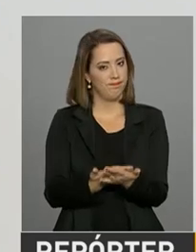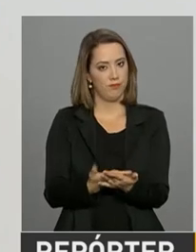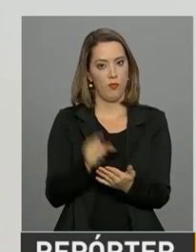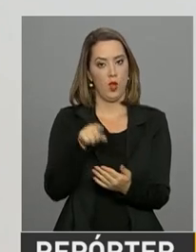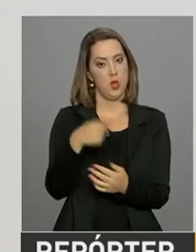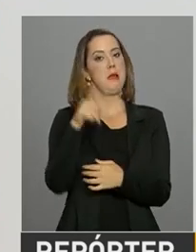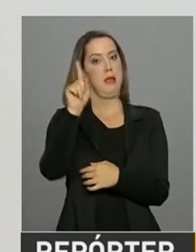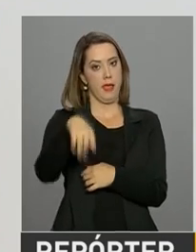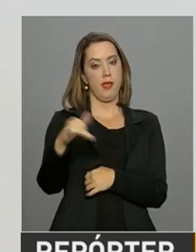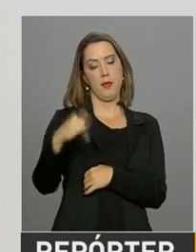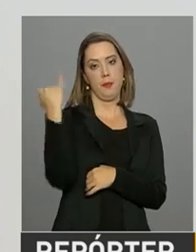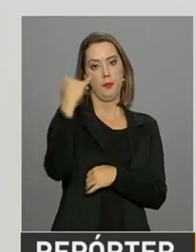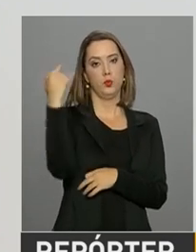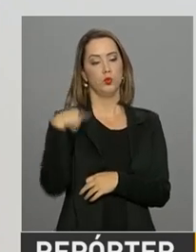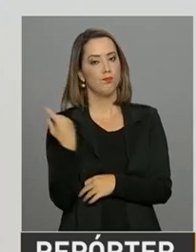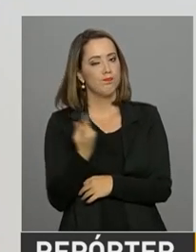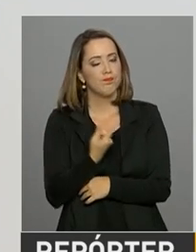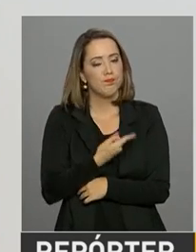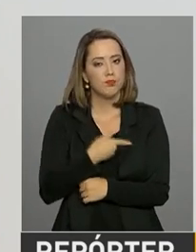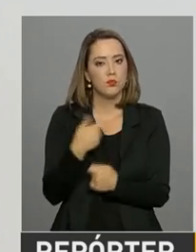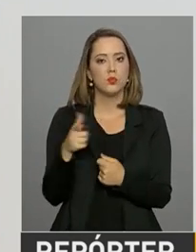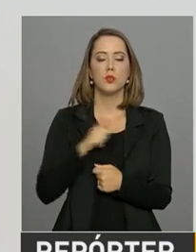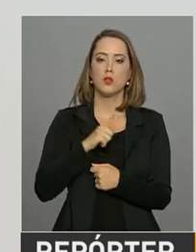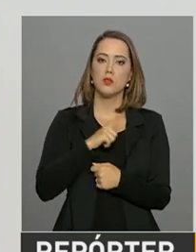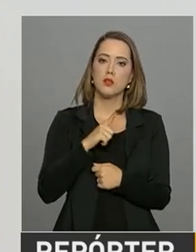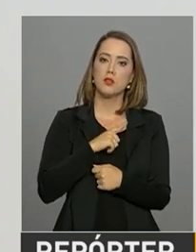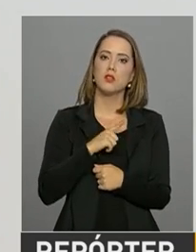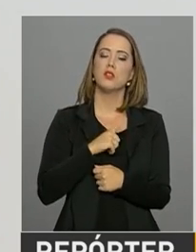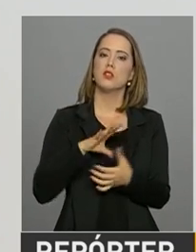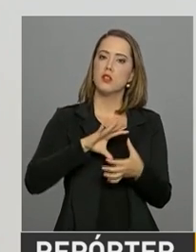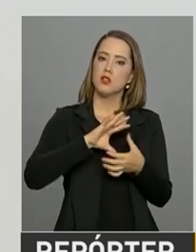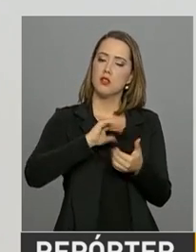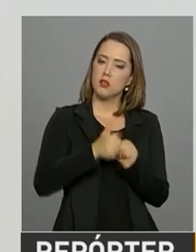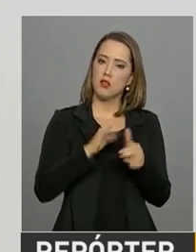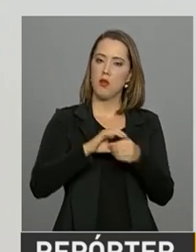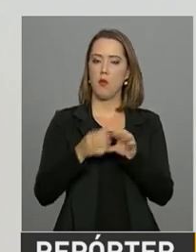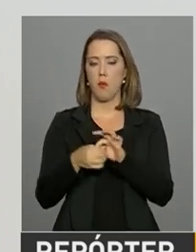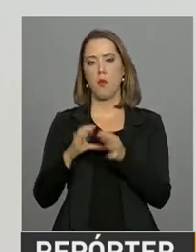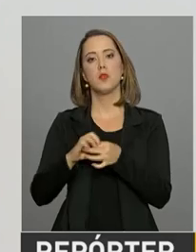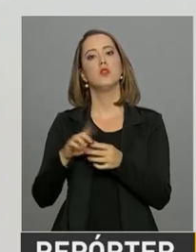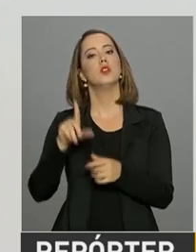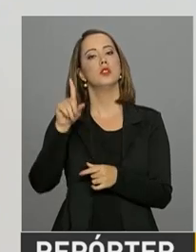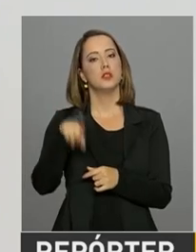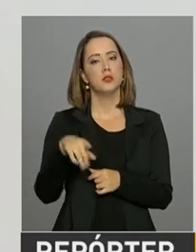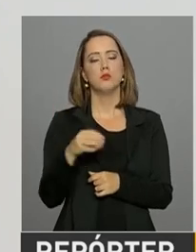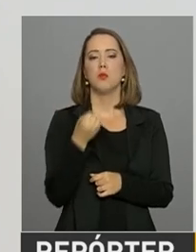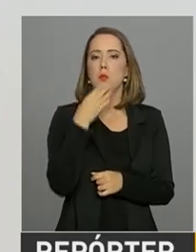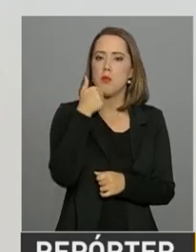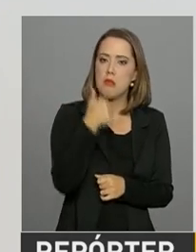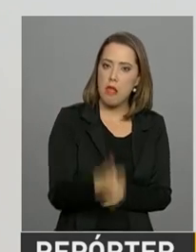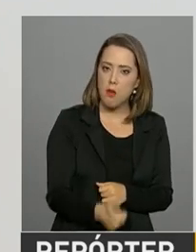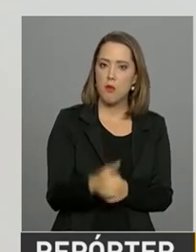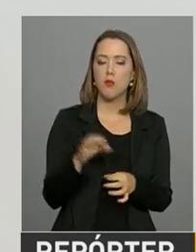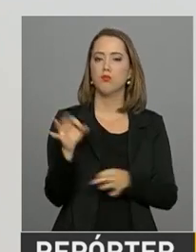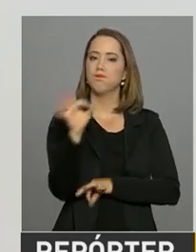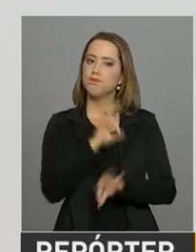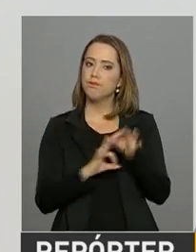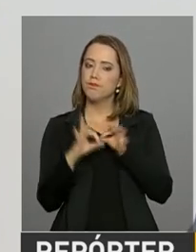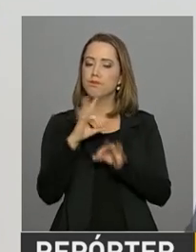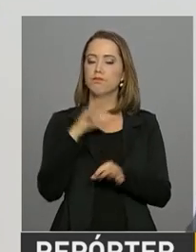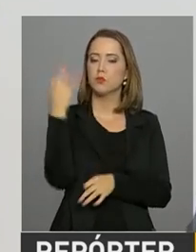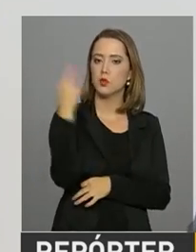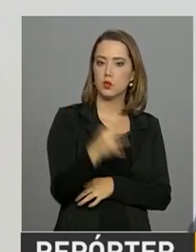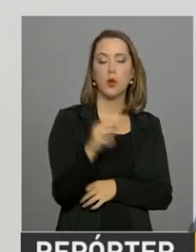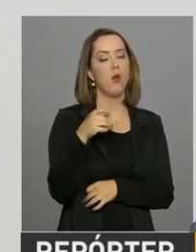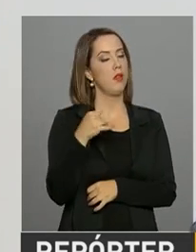importante que nós tenhamos Olimpíadas muito regulares com todos os setores muito bem organizados Quando faltar